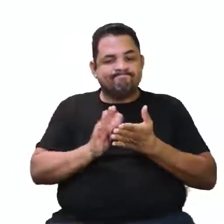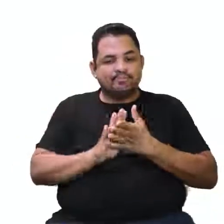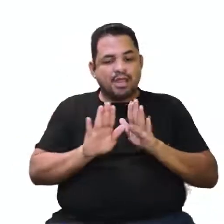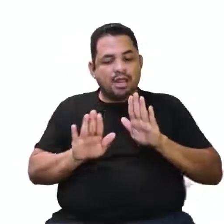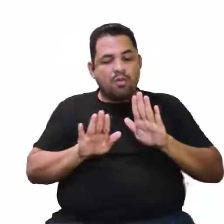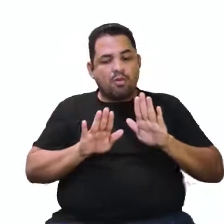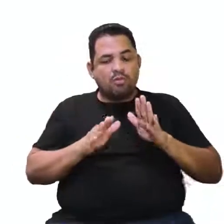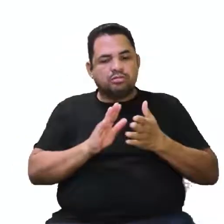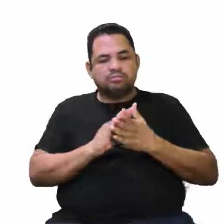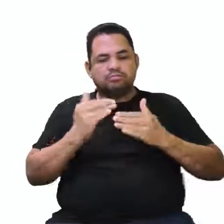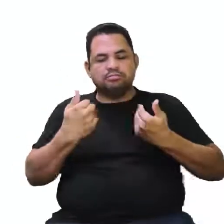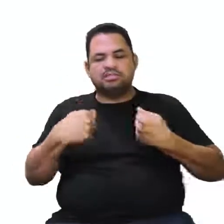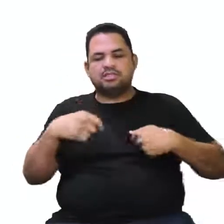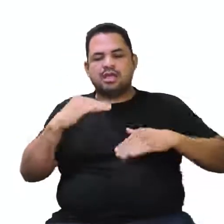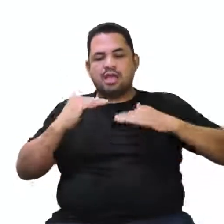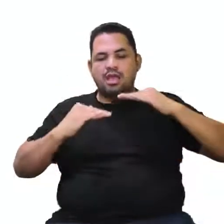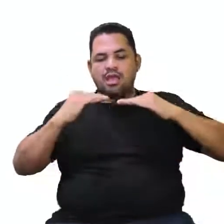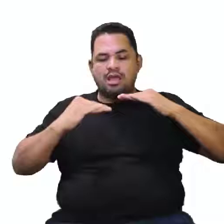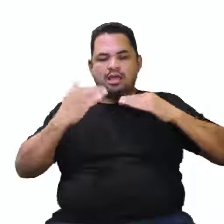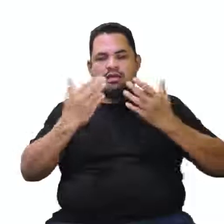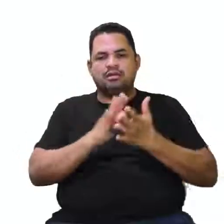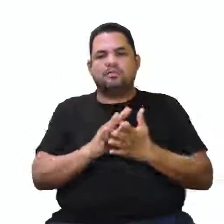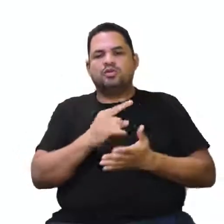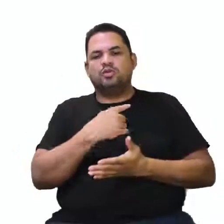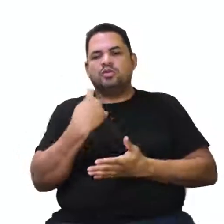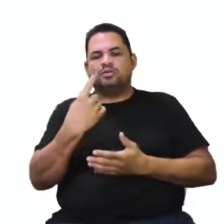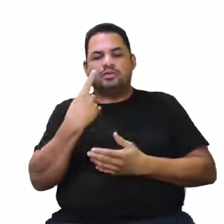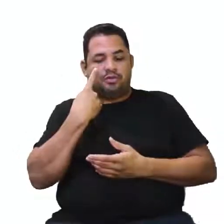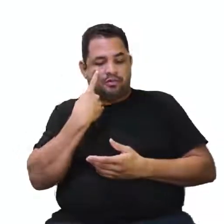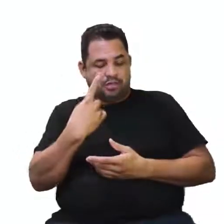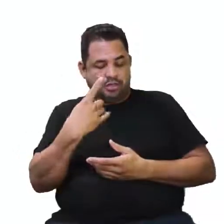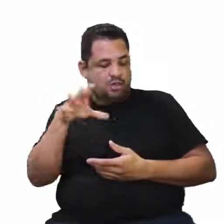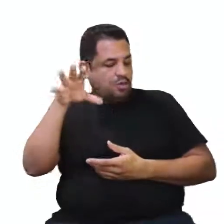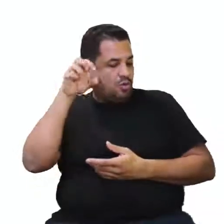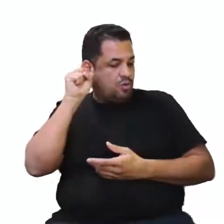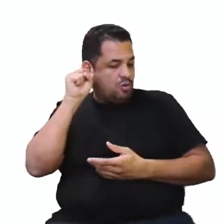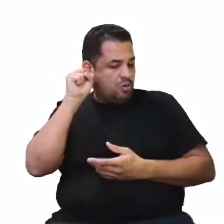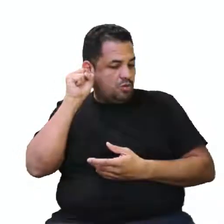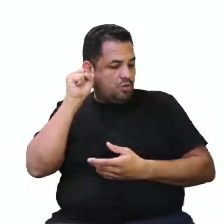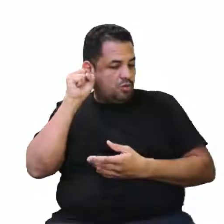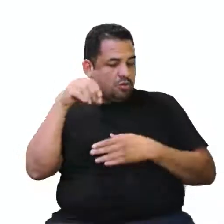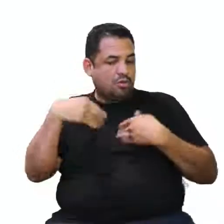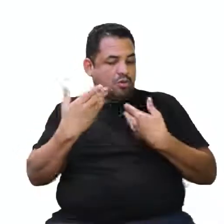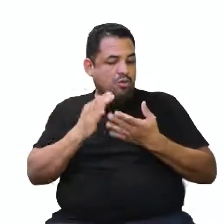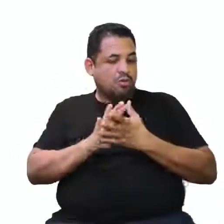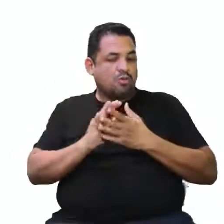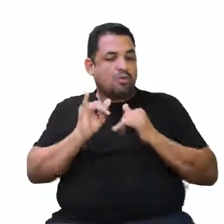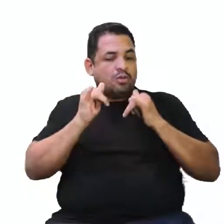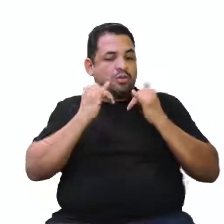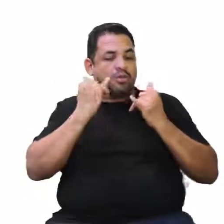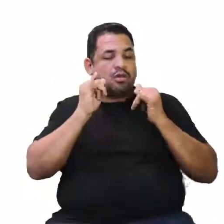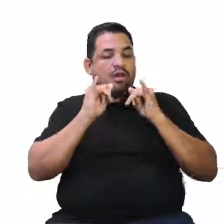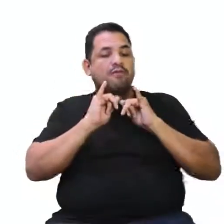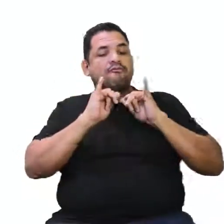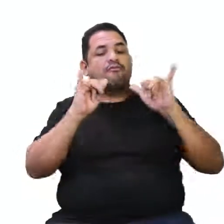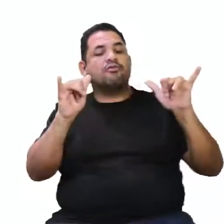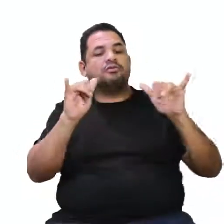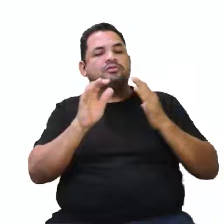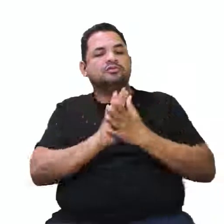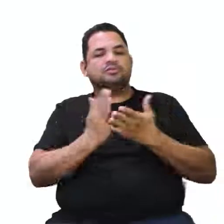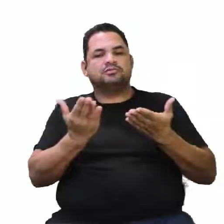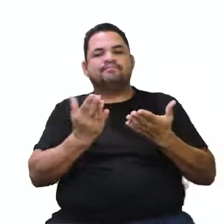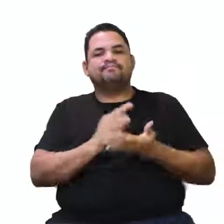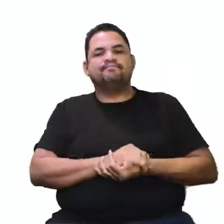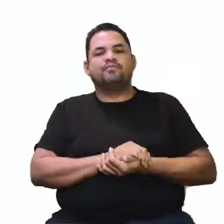dosar, fazer um equilíbrio entre o que a gente vê, entre o que a gente ouve, né? Que mensagens subliminares estão sendo enviadas